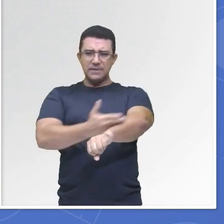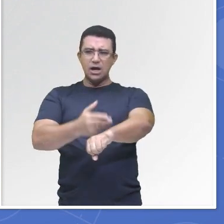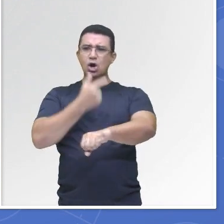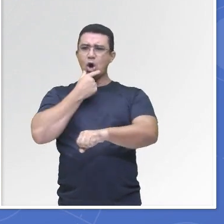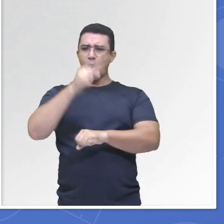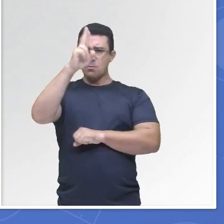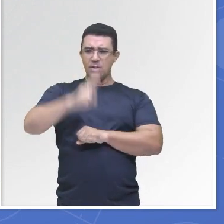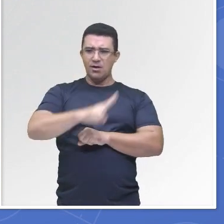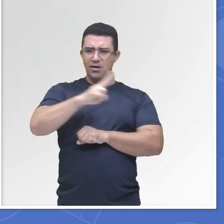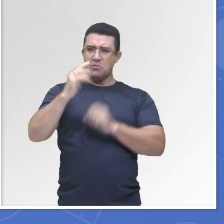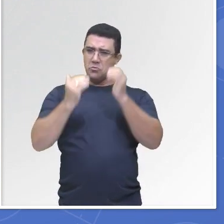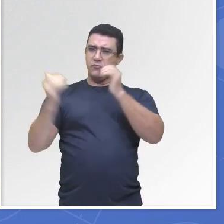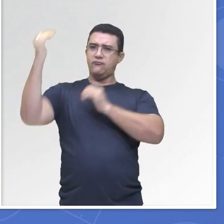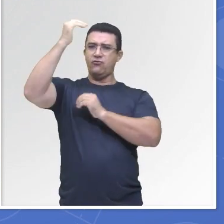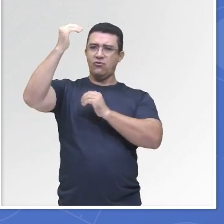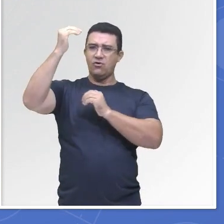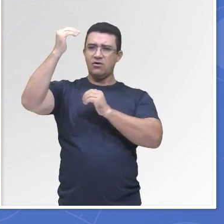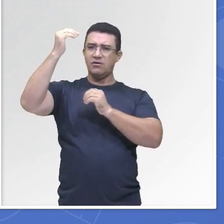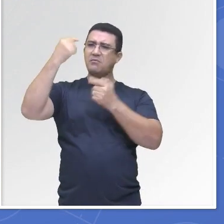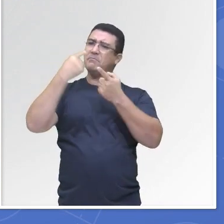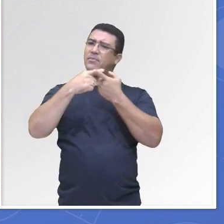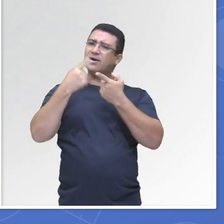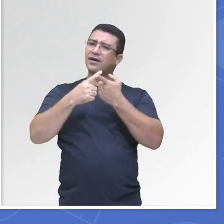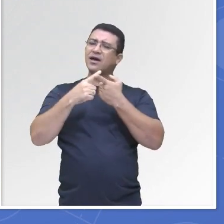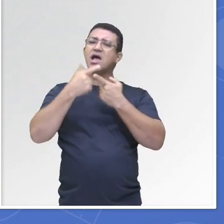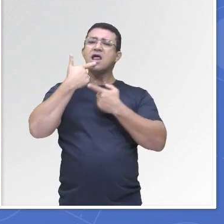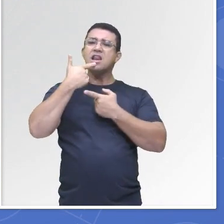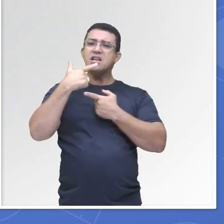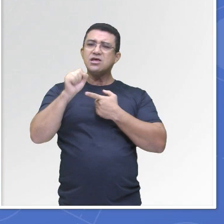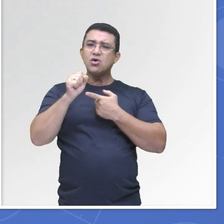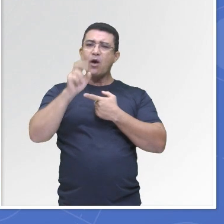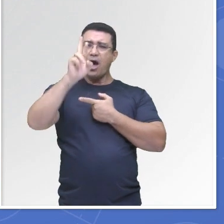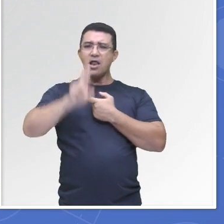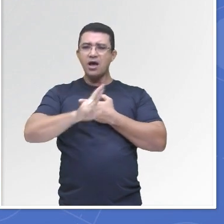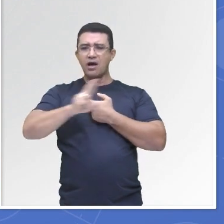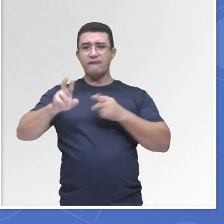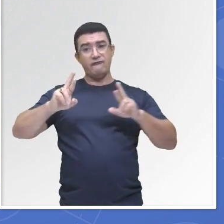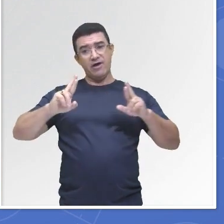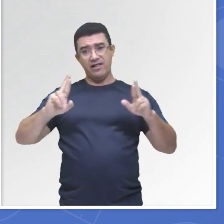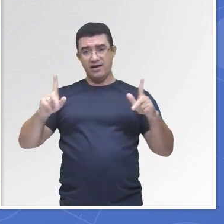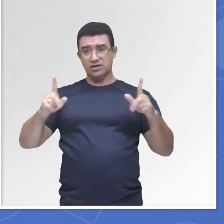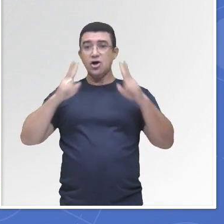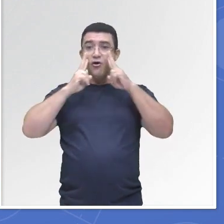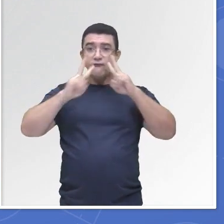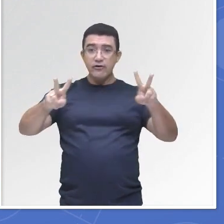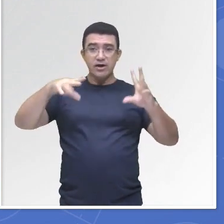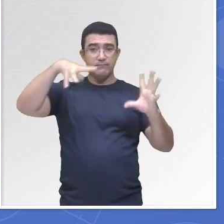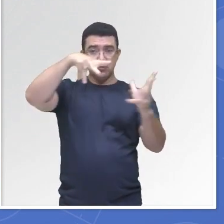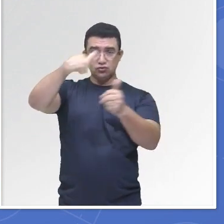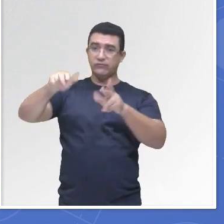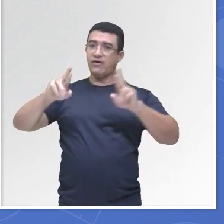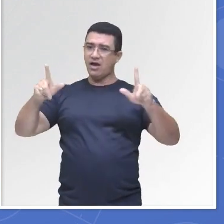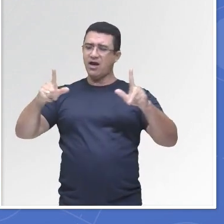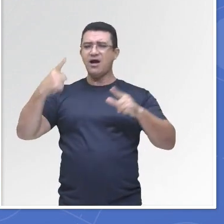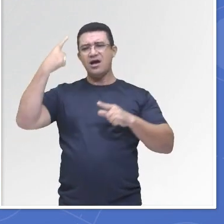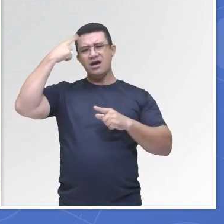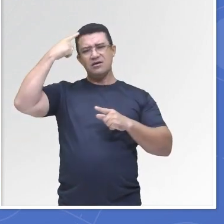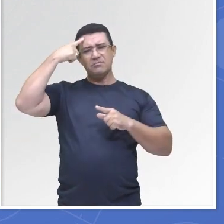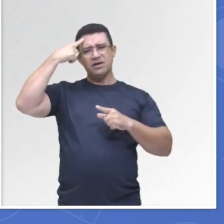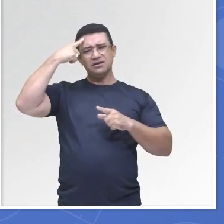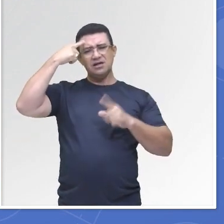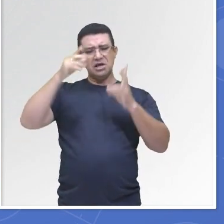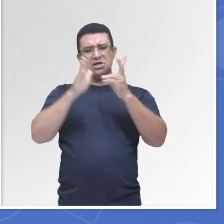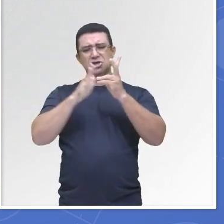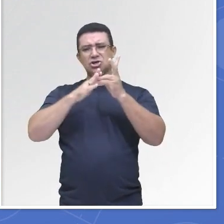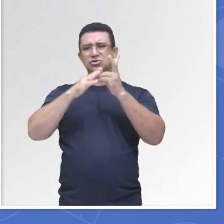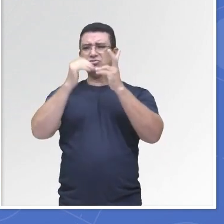terem a mesma língua, por não terem a mesma religião, por verem o mundo de uma forma diferente, eram considerados